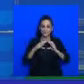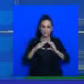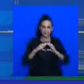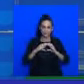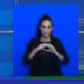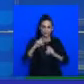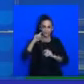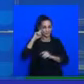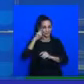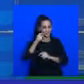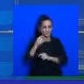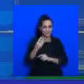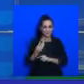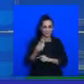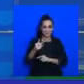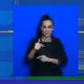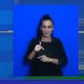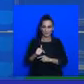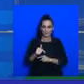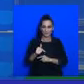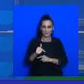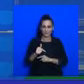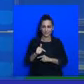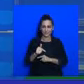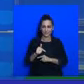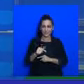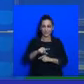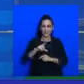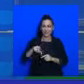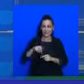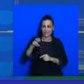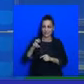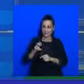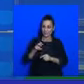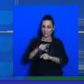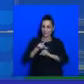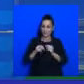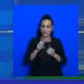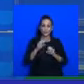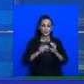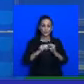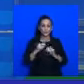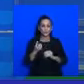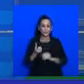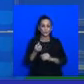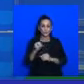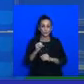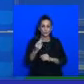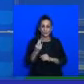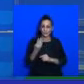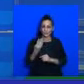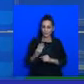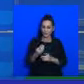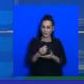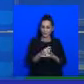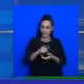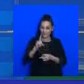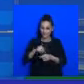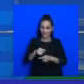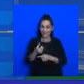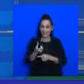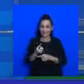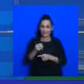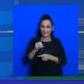número 47. Preta, 47. As 5 dezenas sorteadas no concurso 6.024 da quina foram